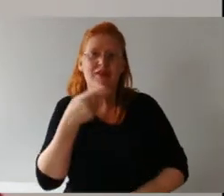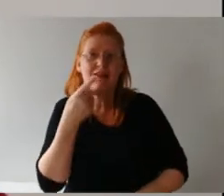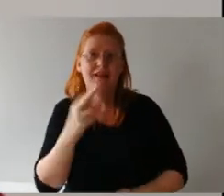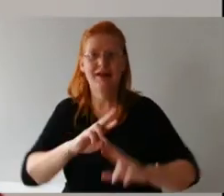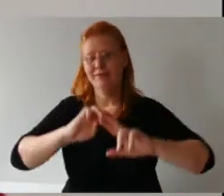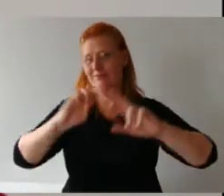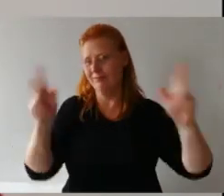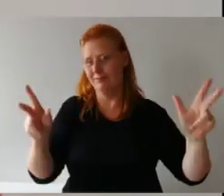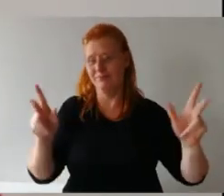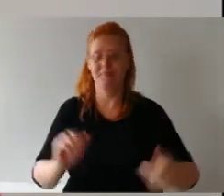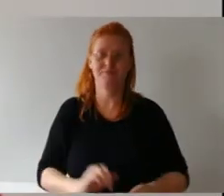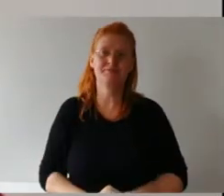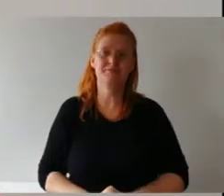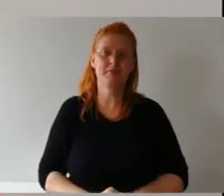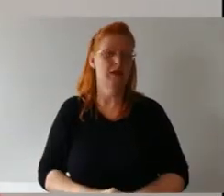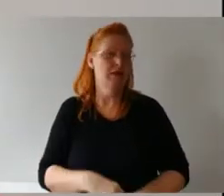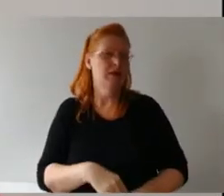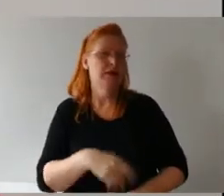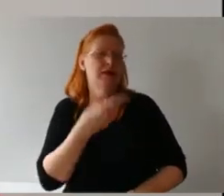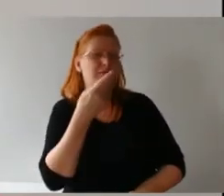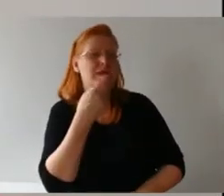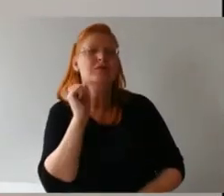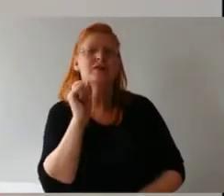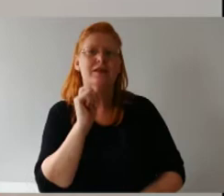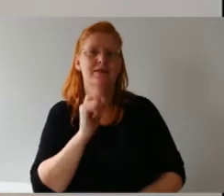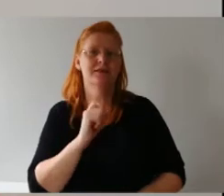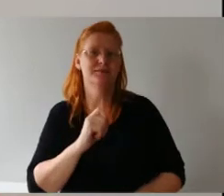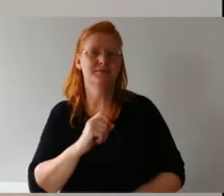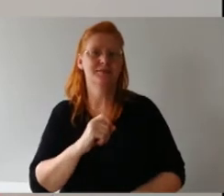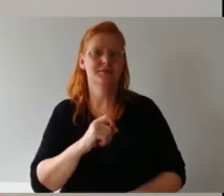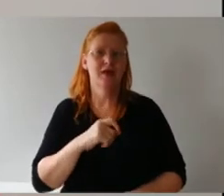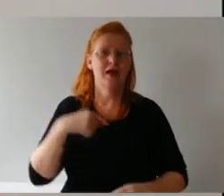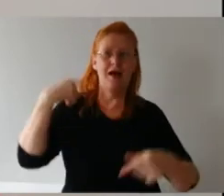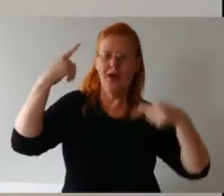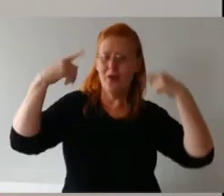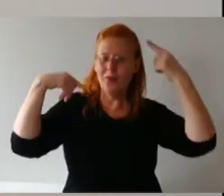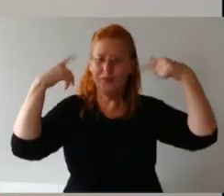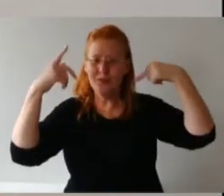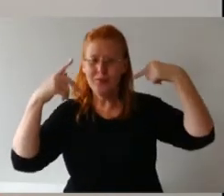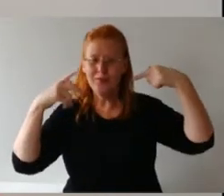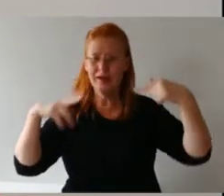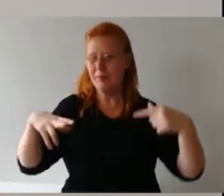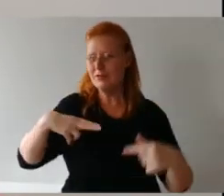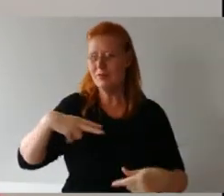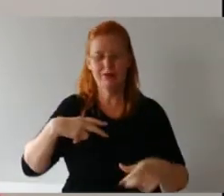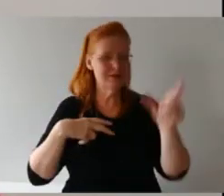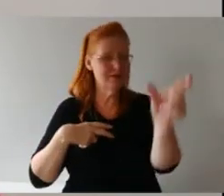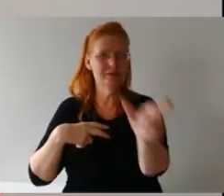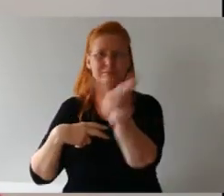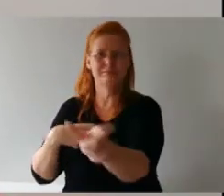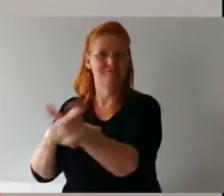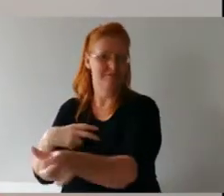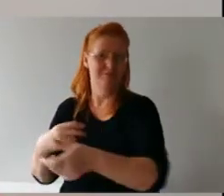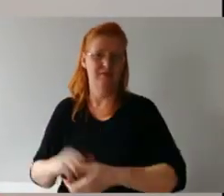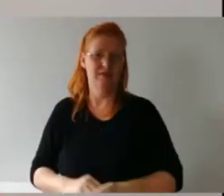jeito próprio de agir e de falar. Ele dizia que as pessoas tinham um charme próprio através de suas loucuras,